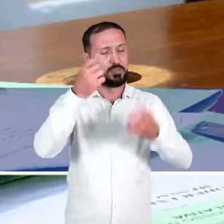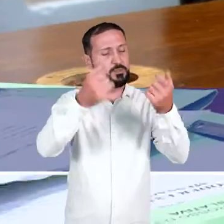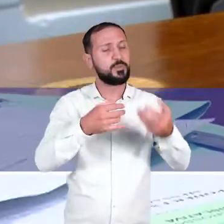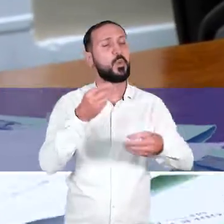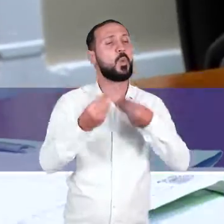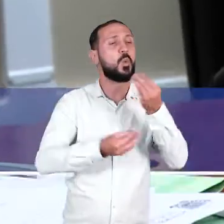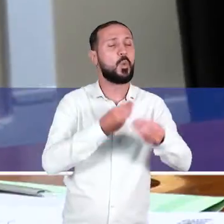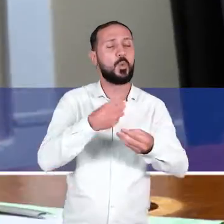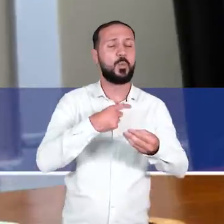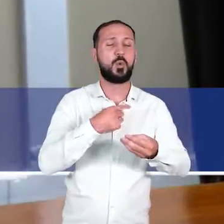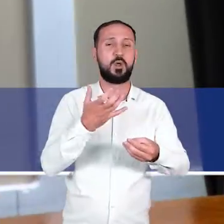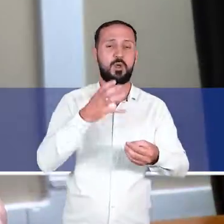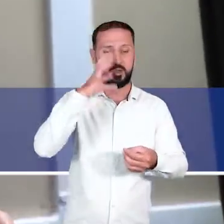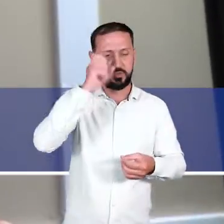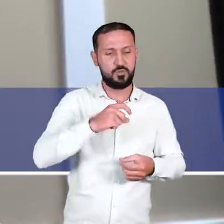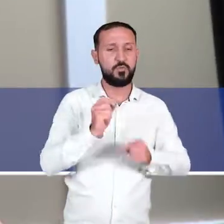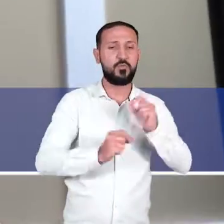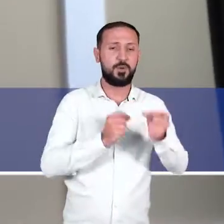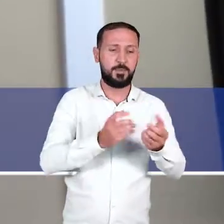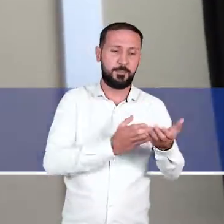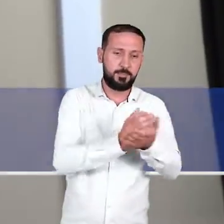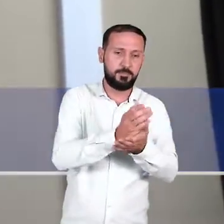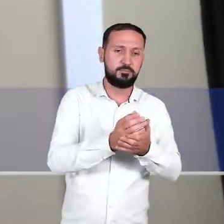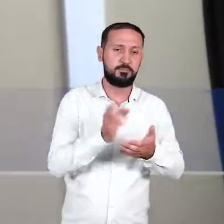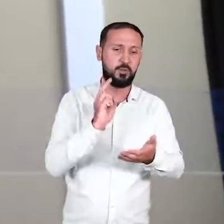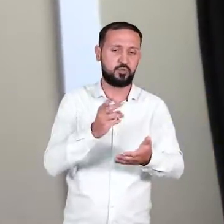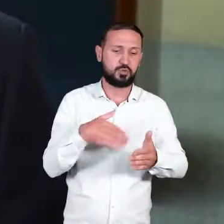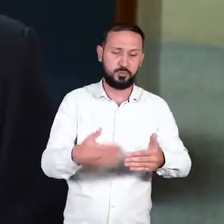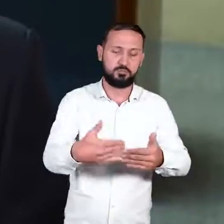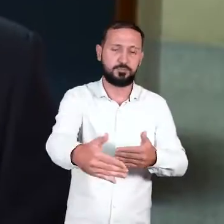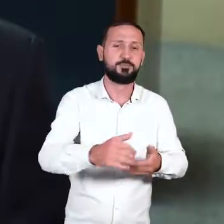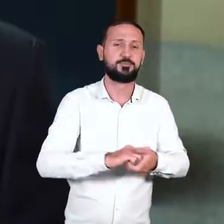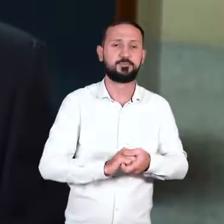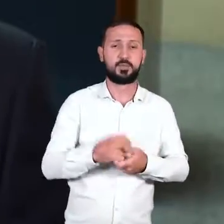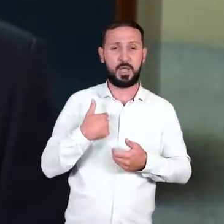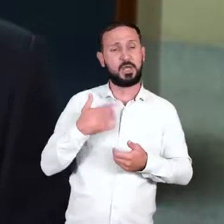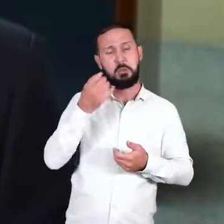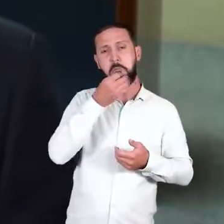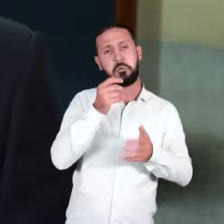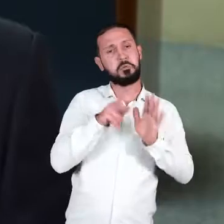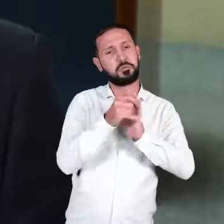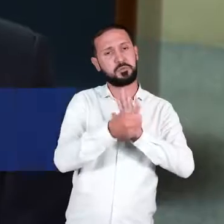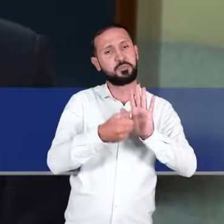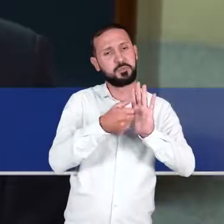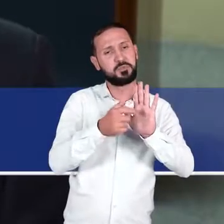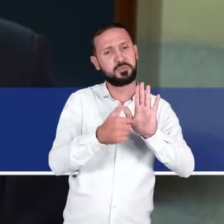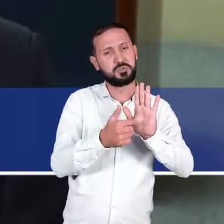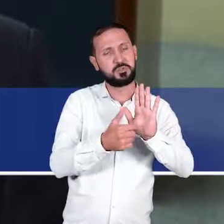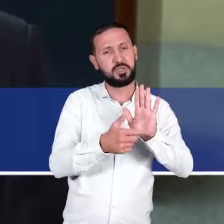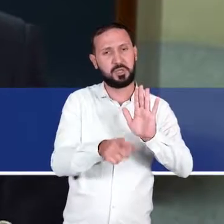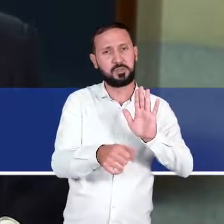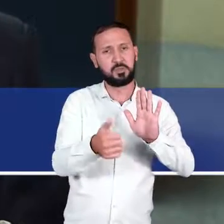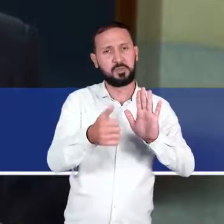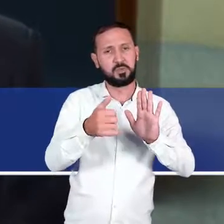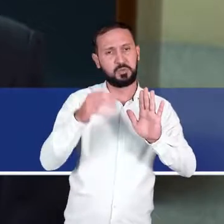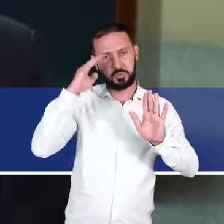explicou a decisão pela regular tramitação do projeto. Eu acho louvável o projeto do deputado